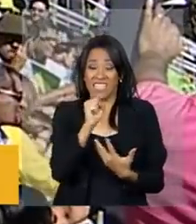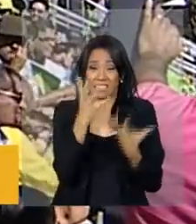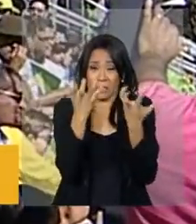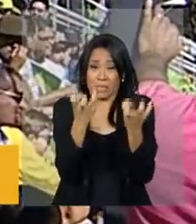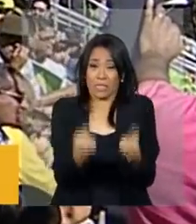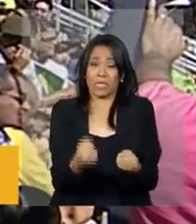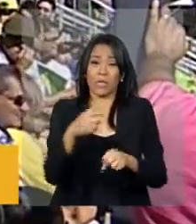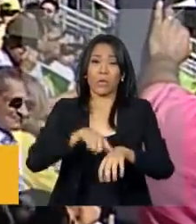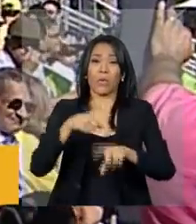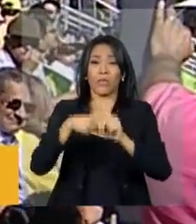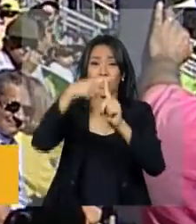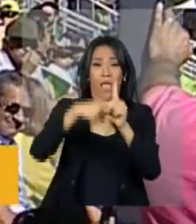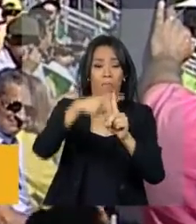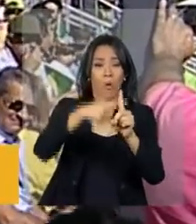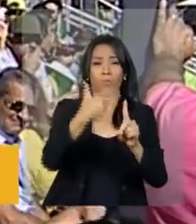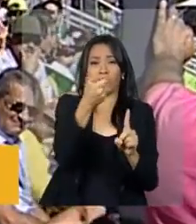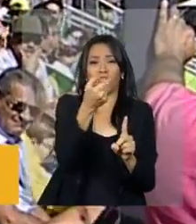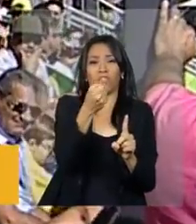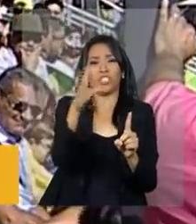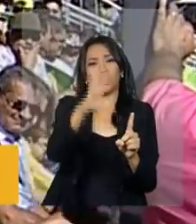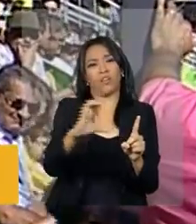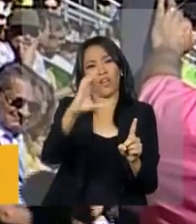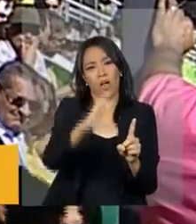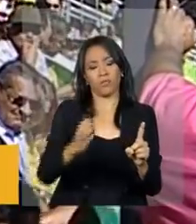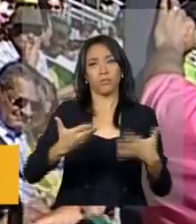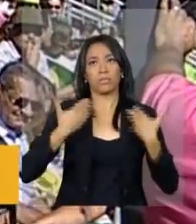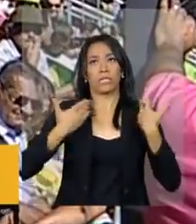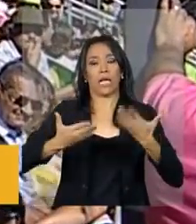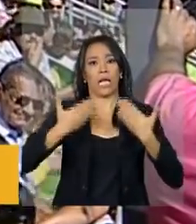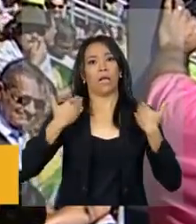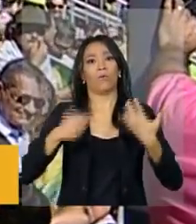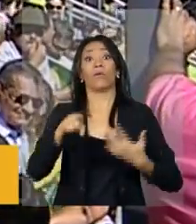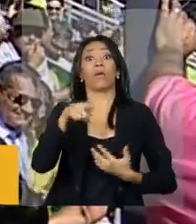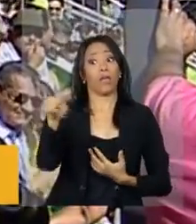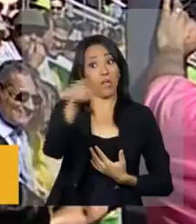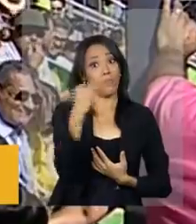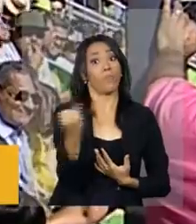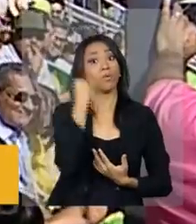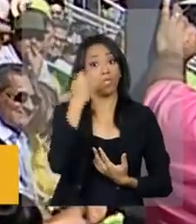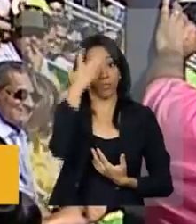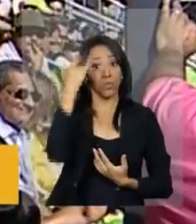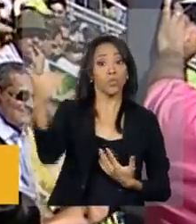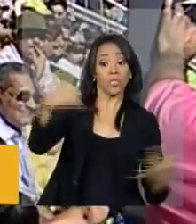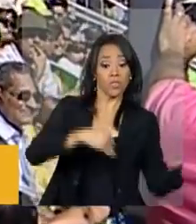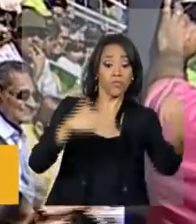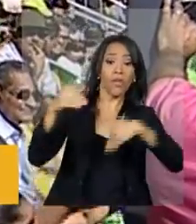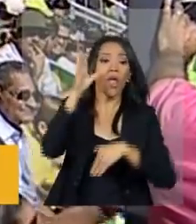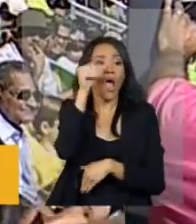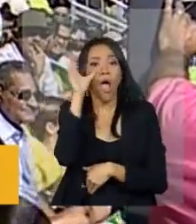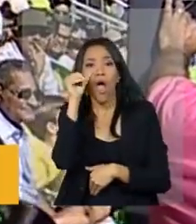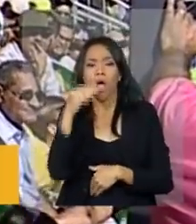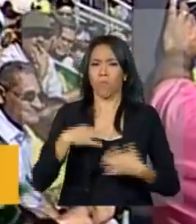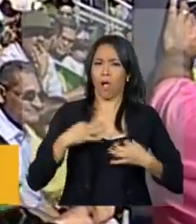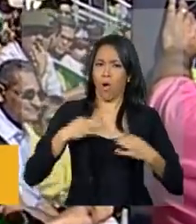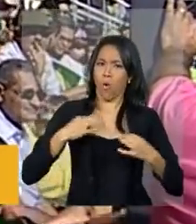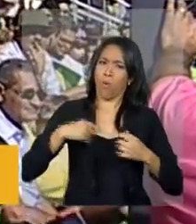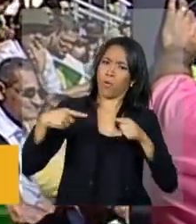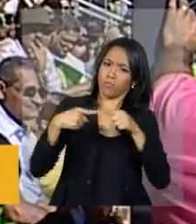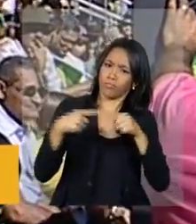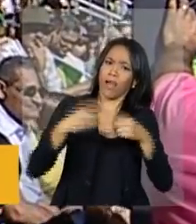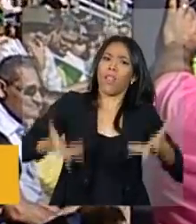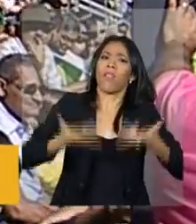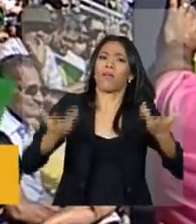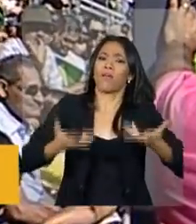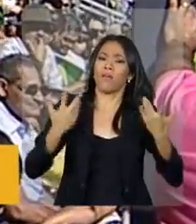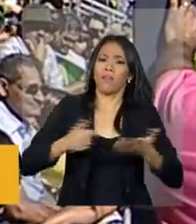graus, mas a sensação de calor é muito maior, então é importante as pessoas que ainda estão vindo para a Esplanada vir com uma roupa adequada, uma roupa leve,